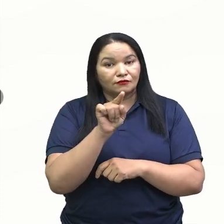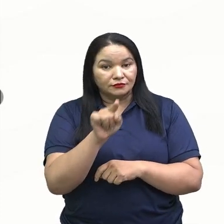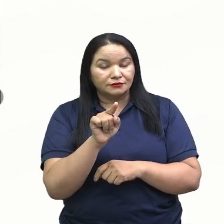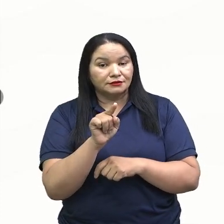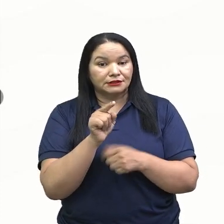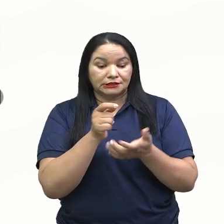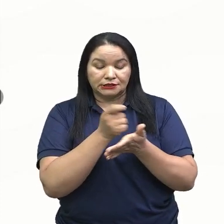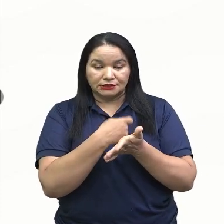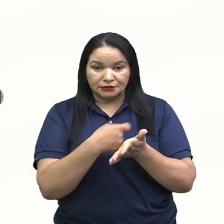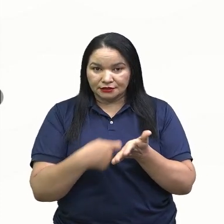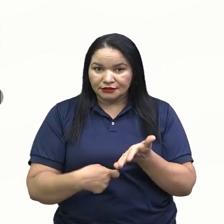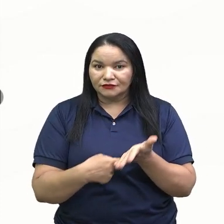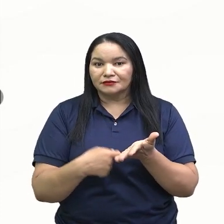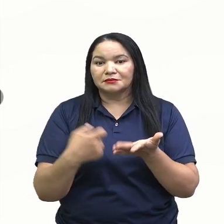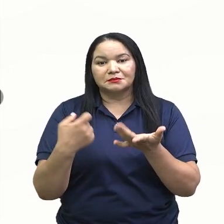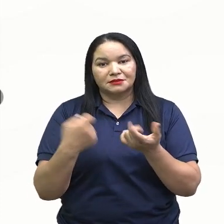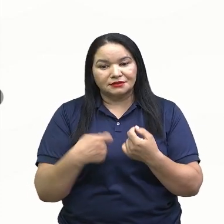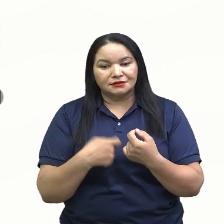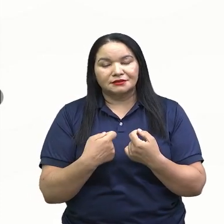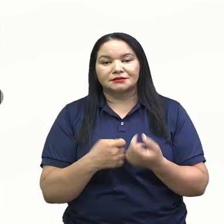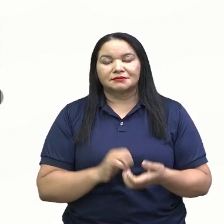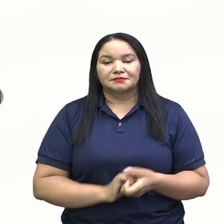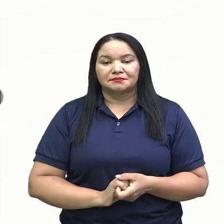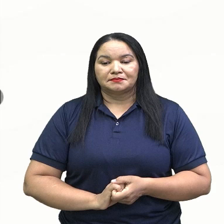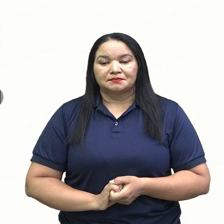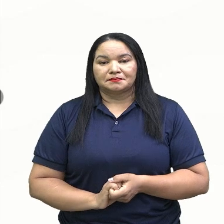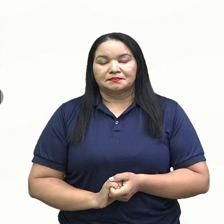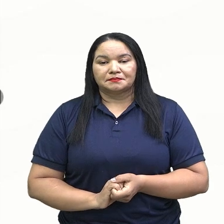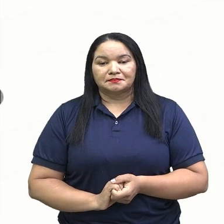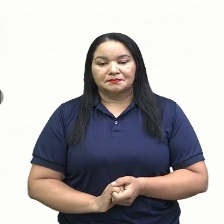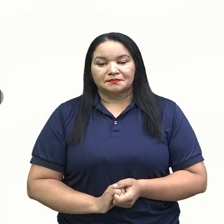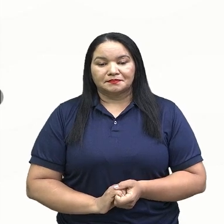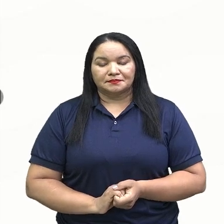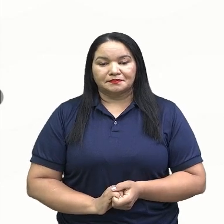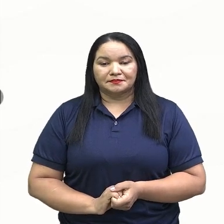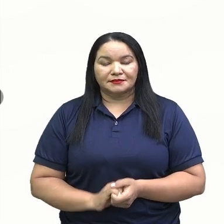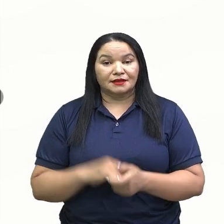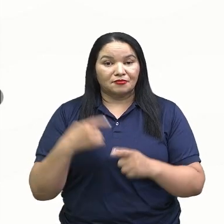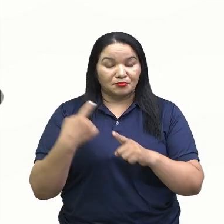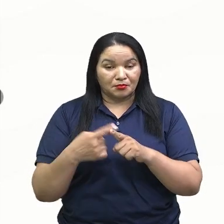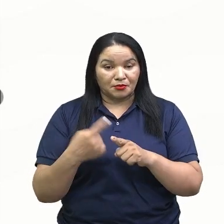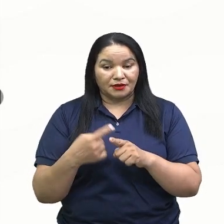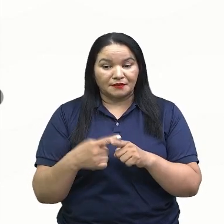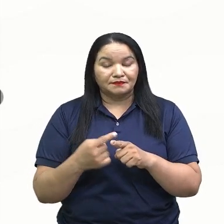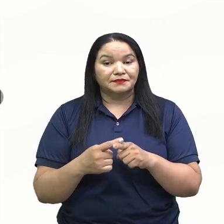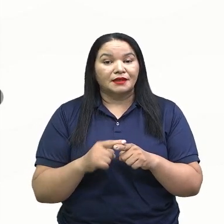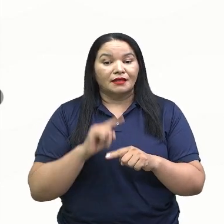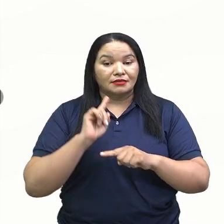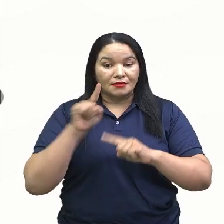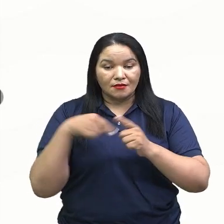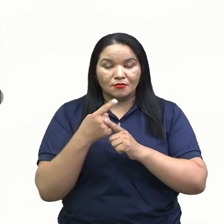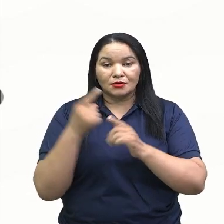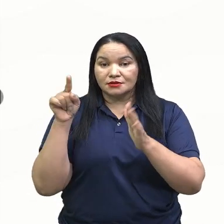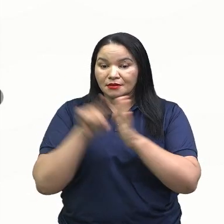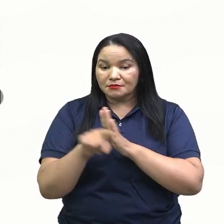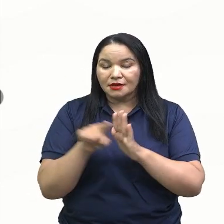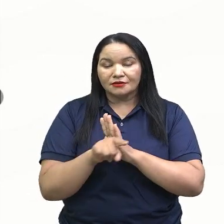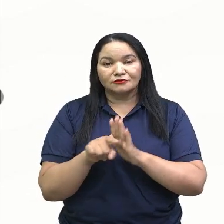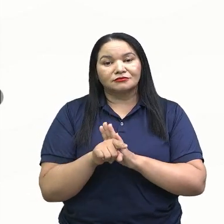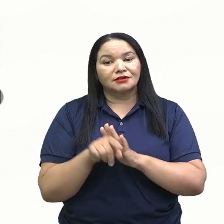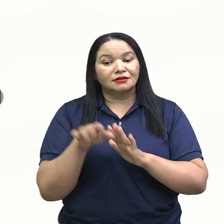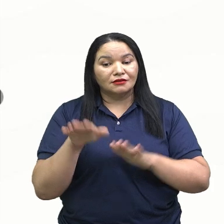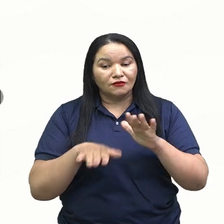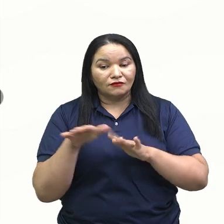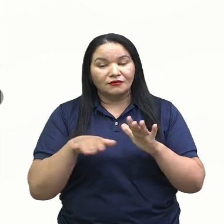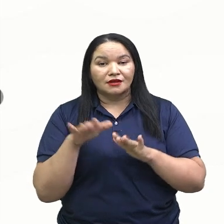aí no seu caderno, onde você está anotando. Por quê? Porque em algumas questões não aparece